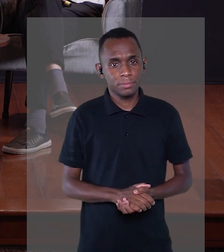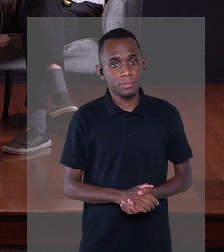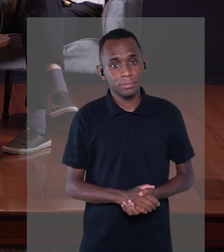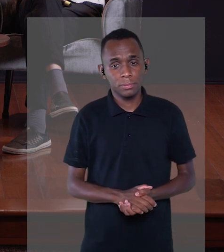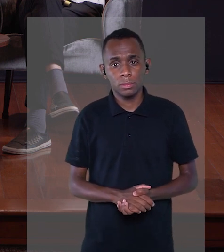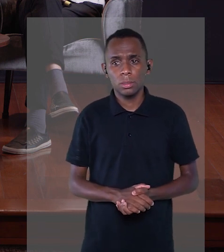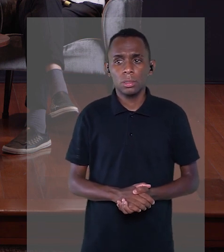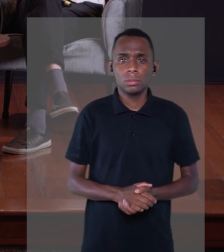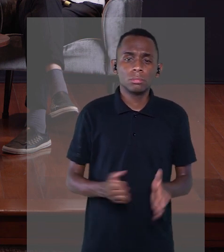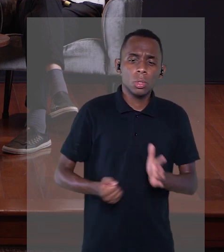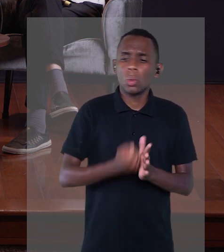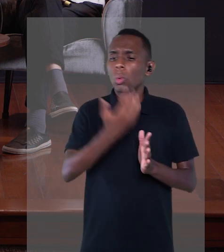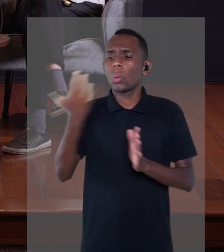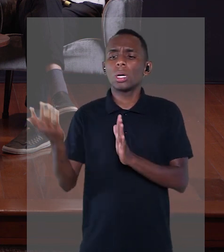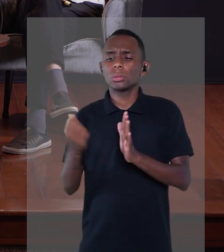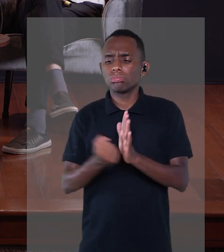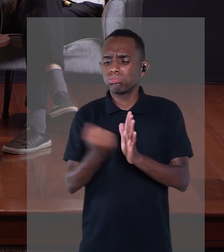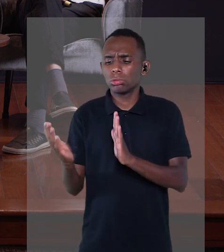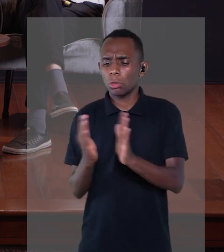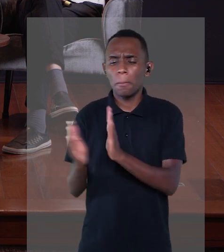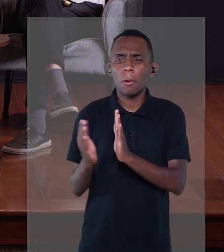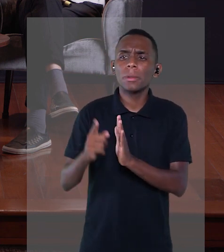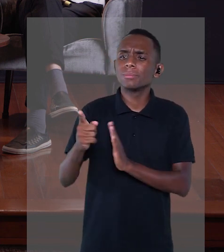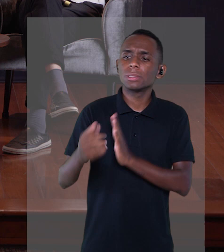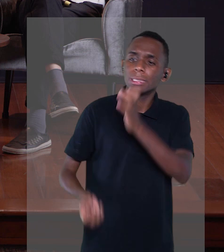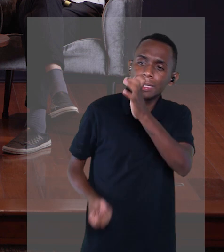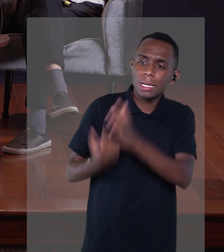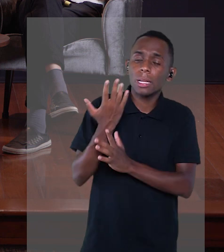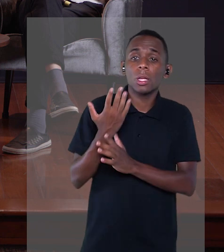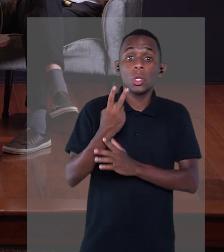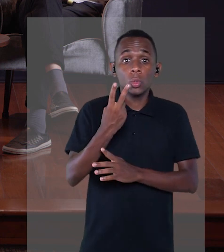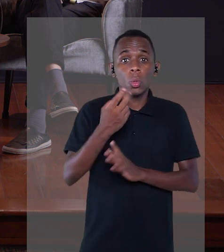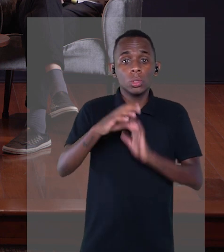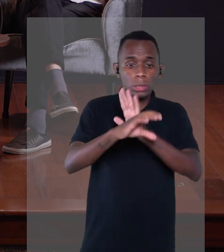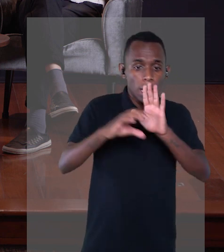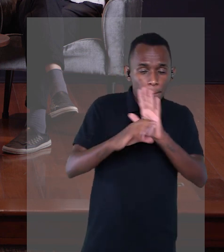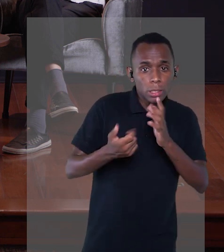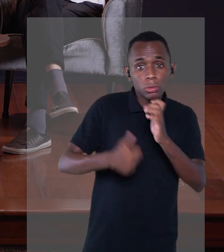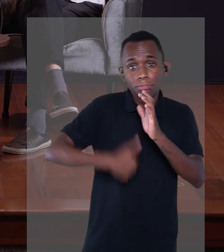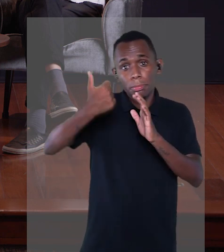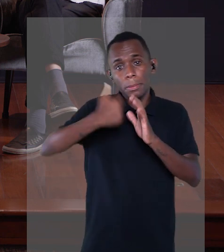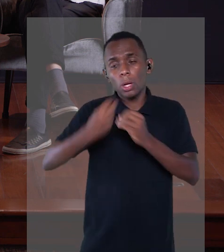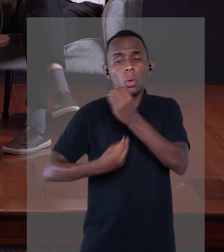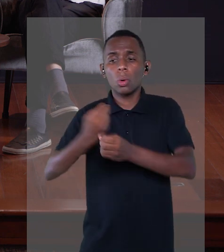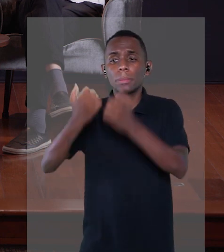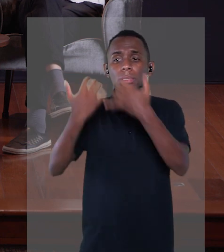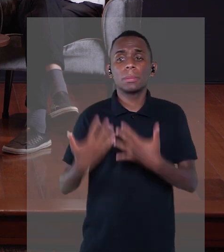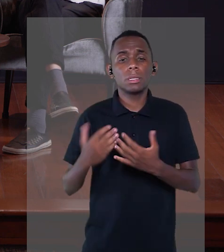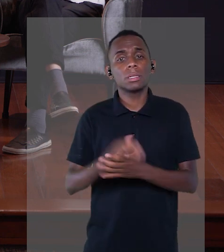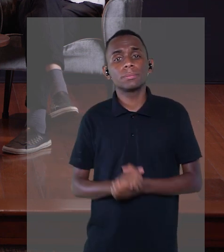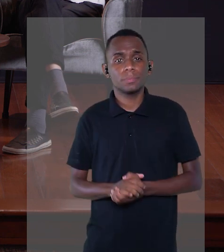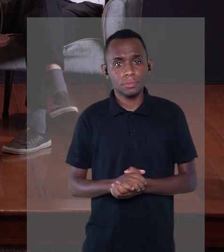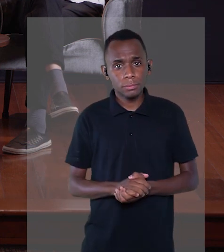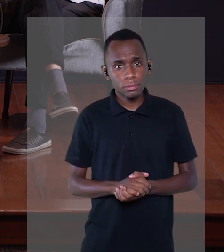Foi quanto tempo para você escrever? Como que é seu processo mesmo de criação? Você escreveu os 2 primeiros capítulos, mostrou para sua família e